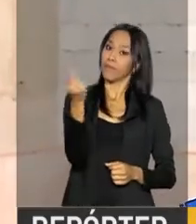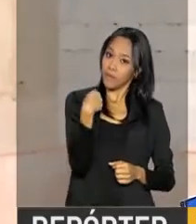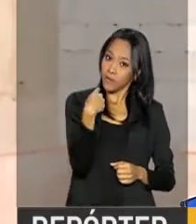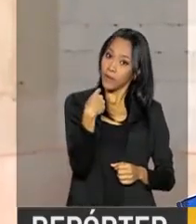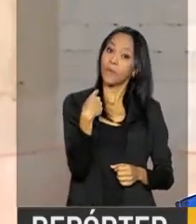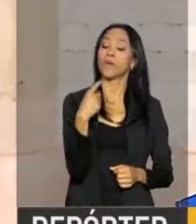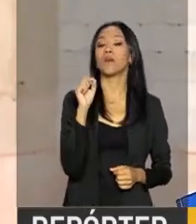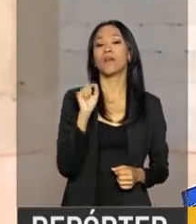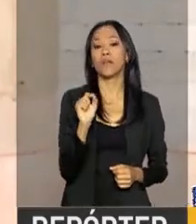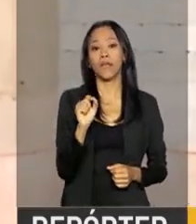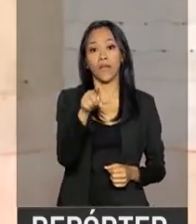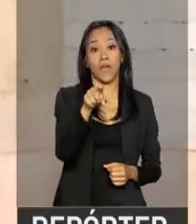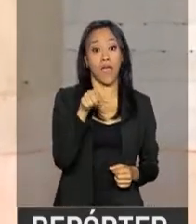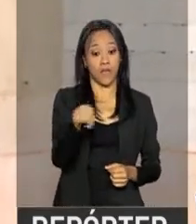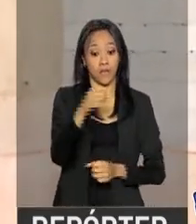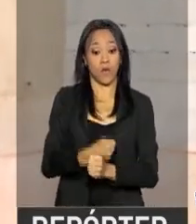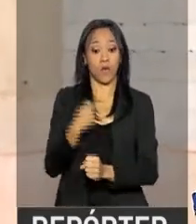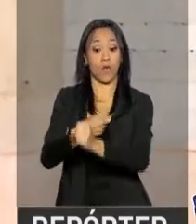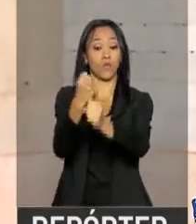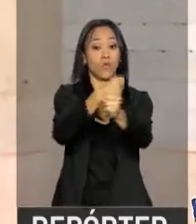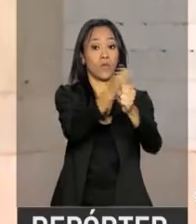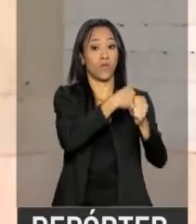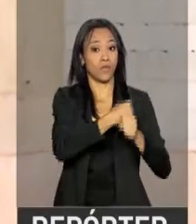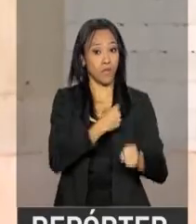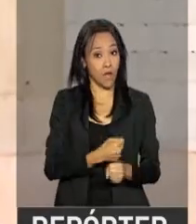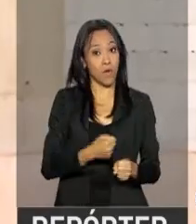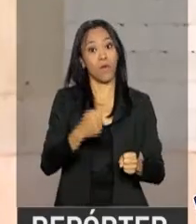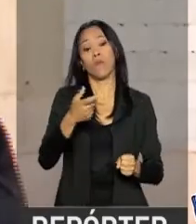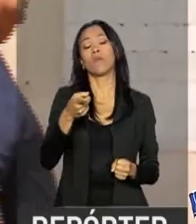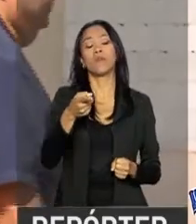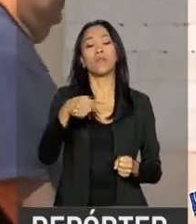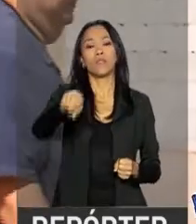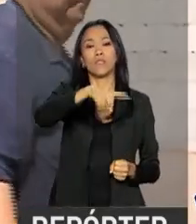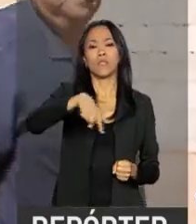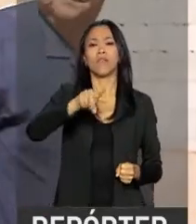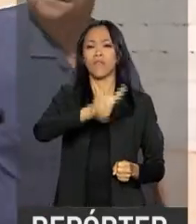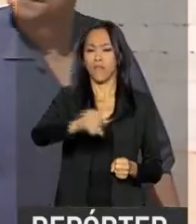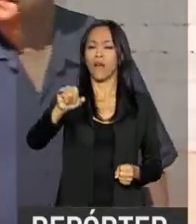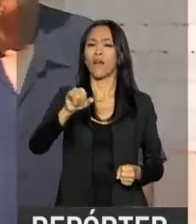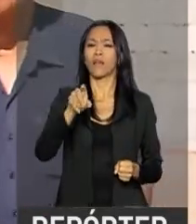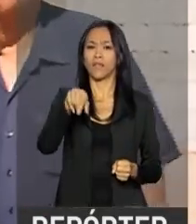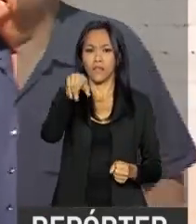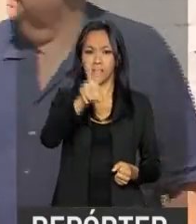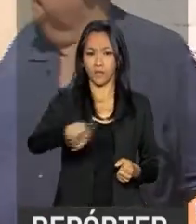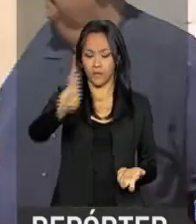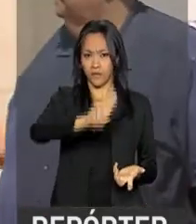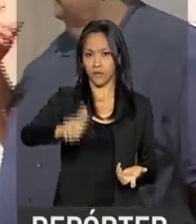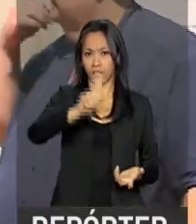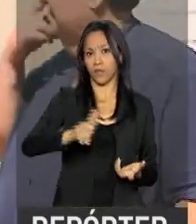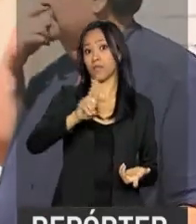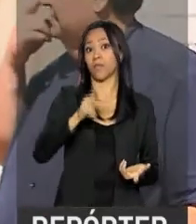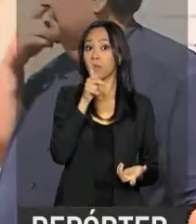extremamente correta esta obra de quase meio bilhão de reais que vai servir as populações de brasília